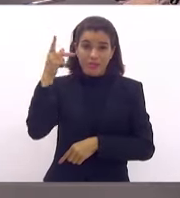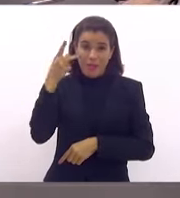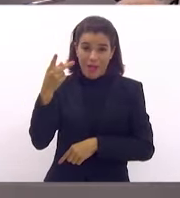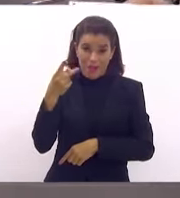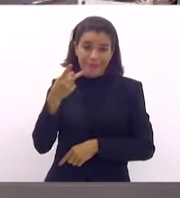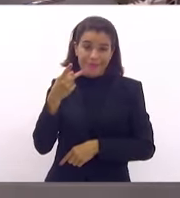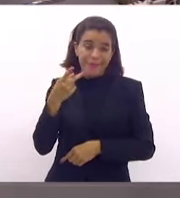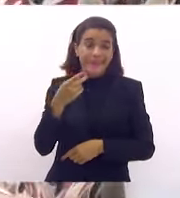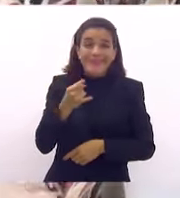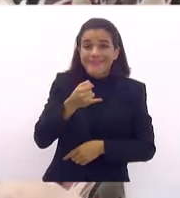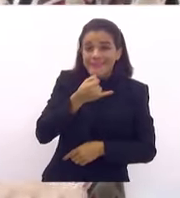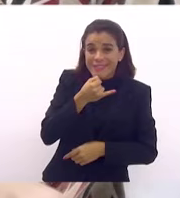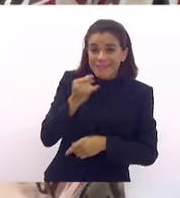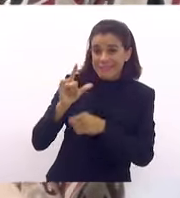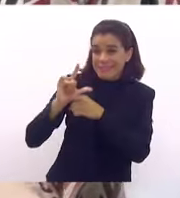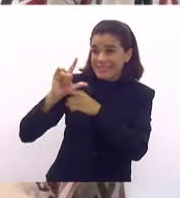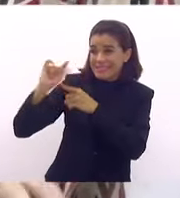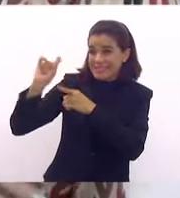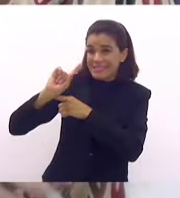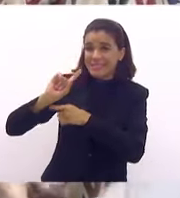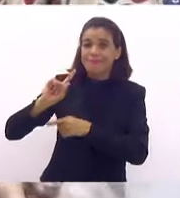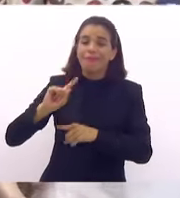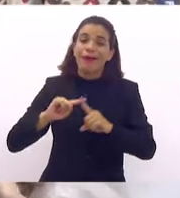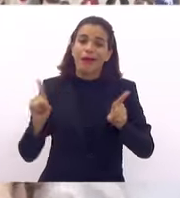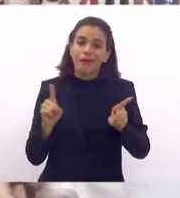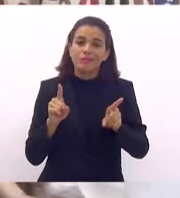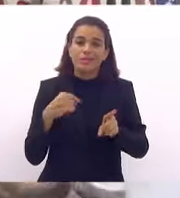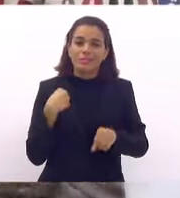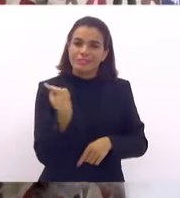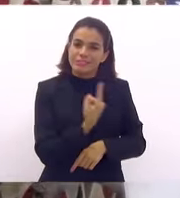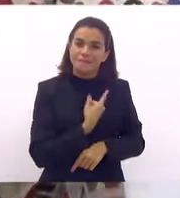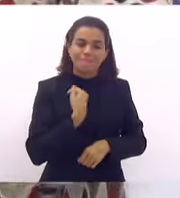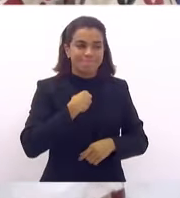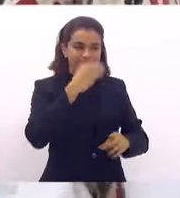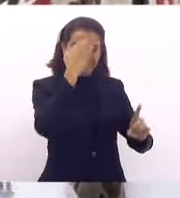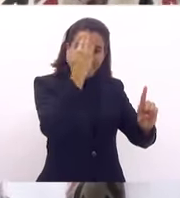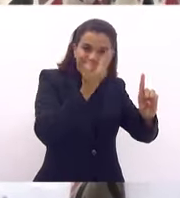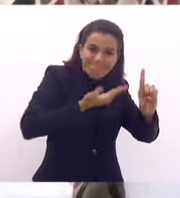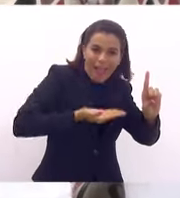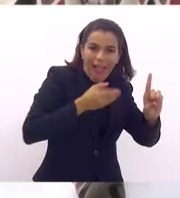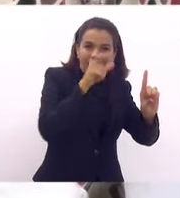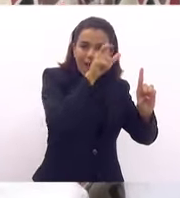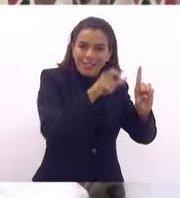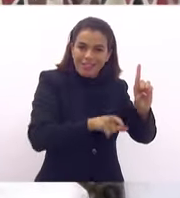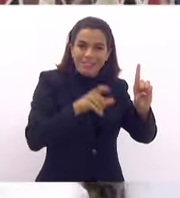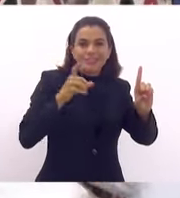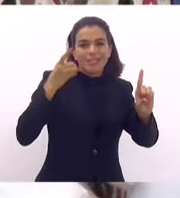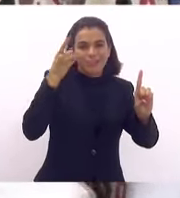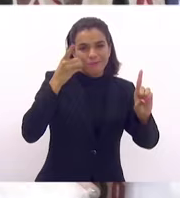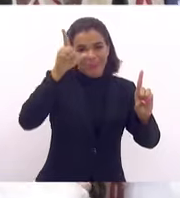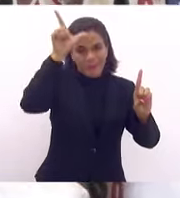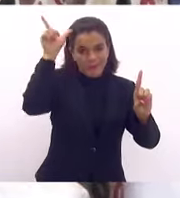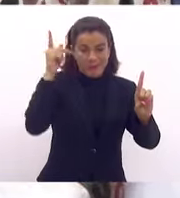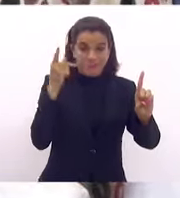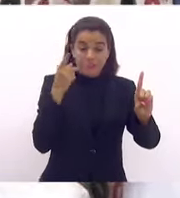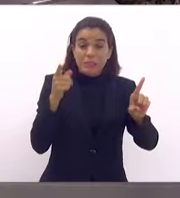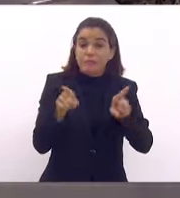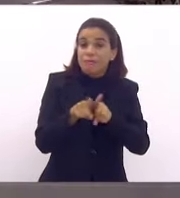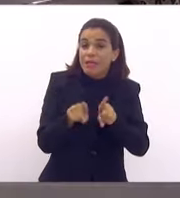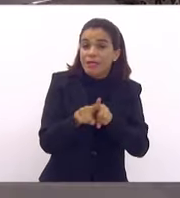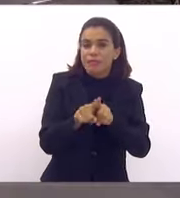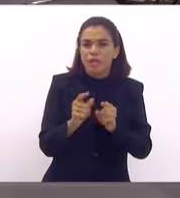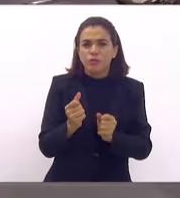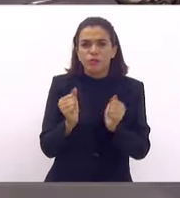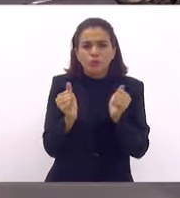ele seria um cara que a gente também tinha que agradecer muito tudo que ele passou para a gente aqui. Não, ele está nesse colegiado ao lado